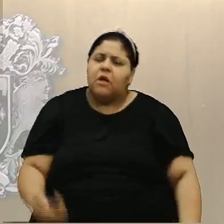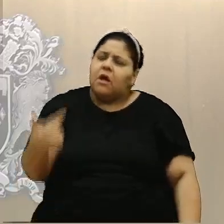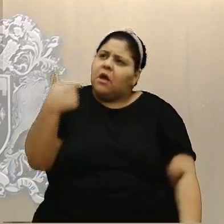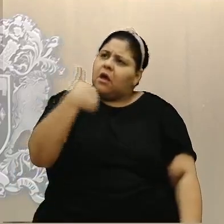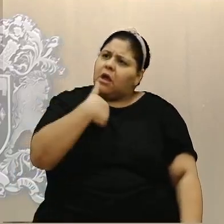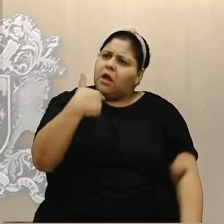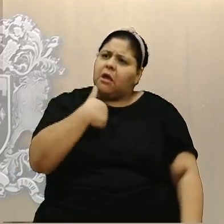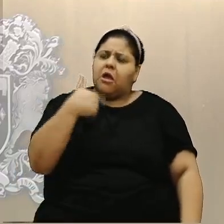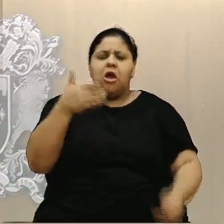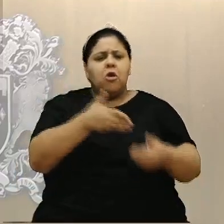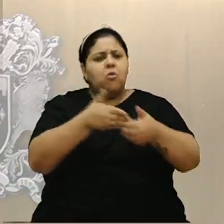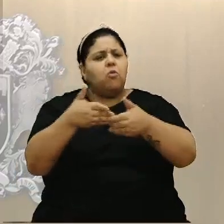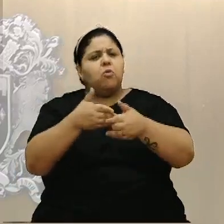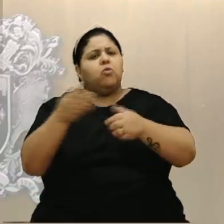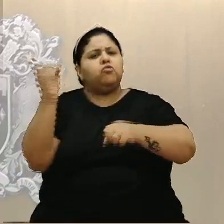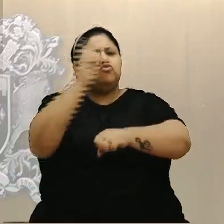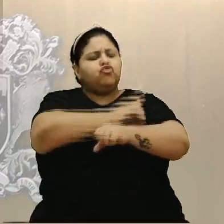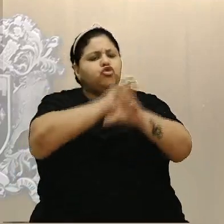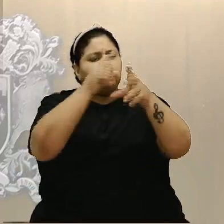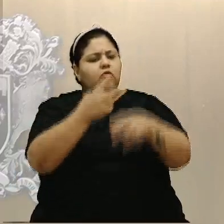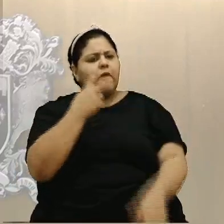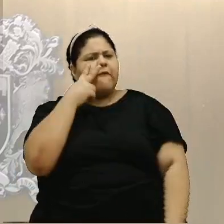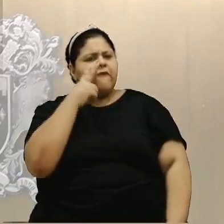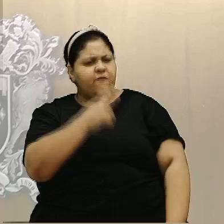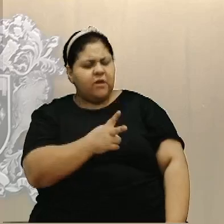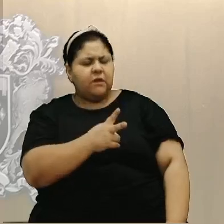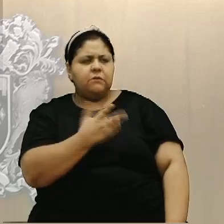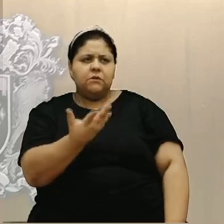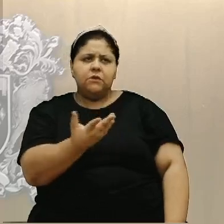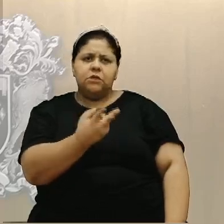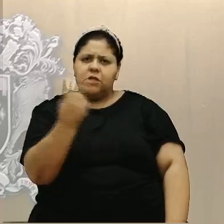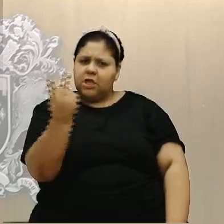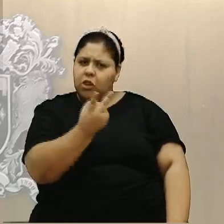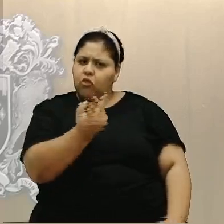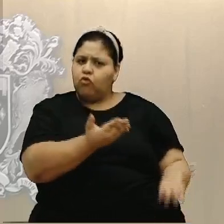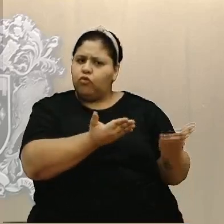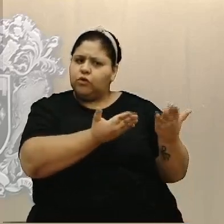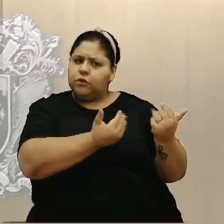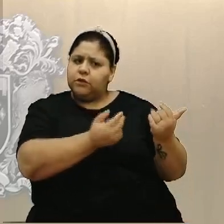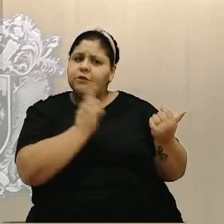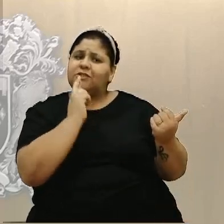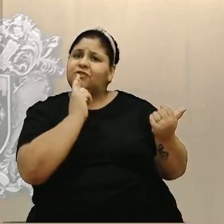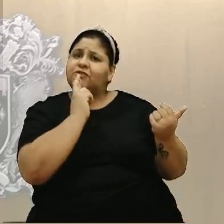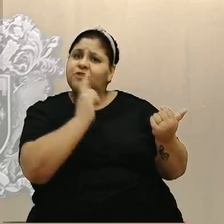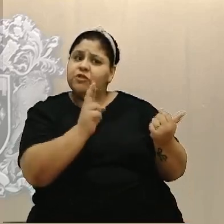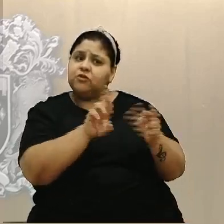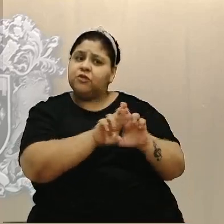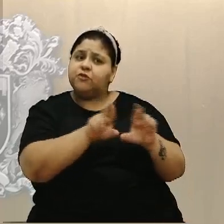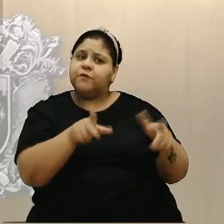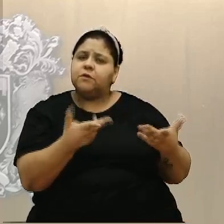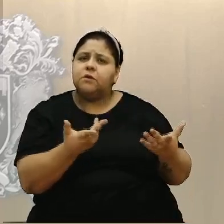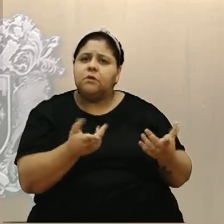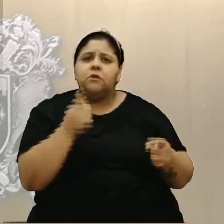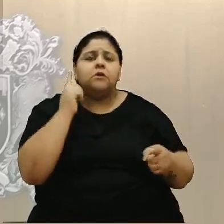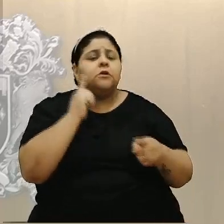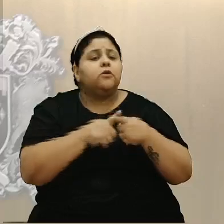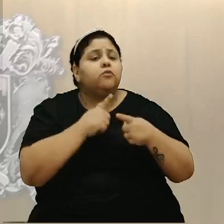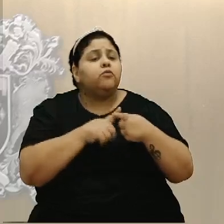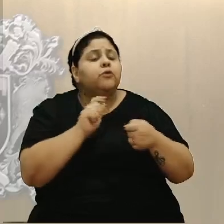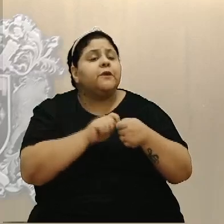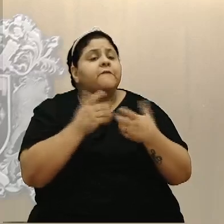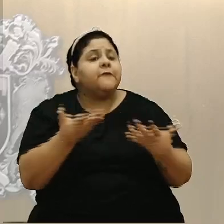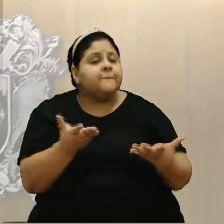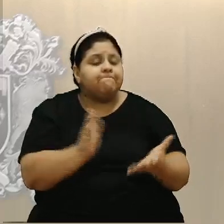a te acompanhar o dia todo e vi que destes a dois jovens respostas totalmente diferentes, porque